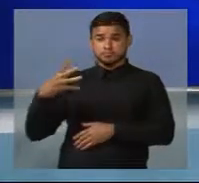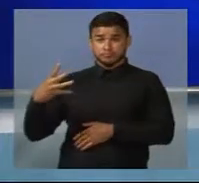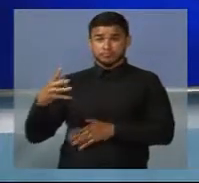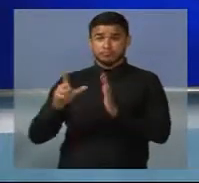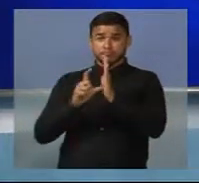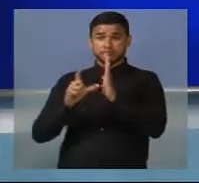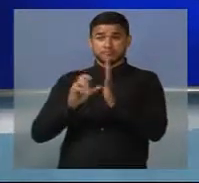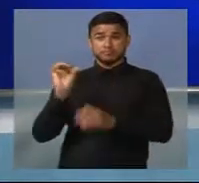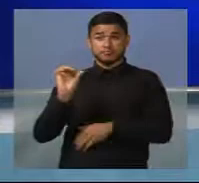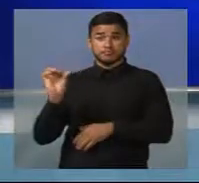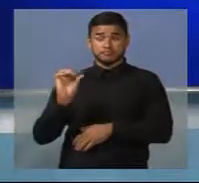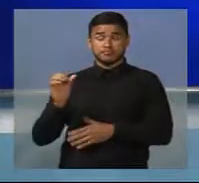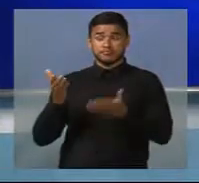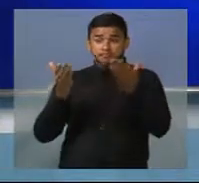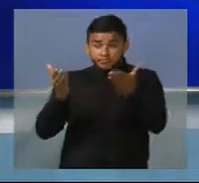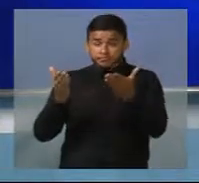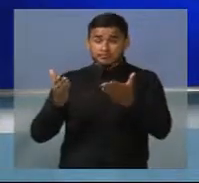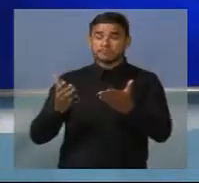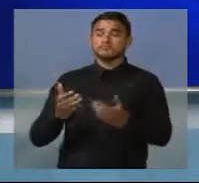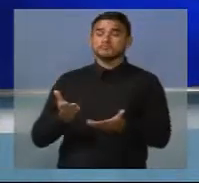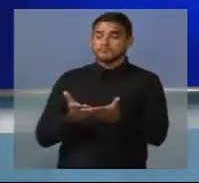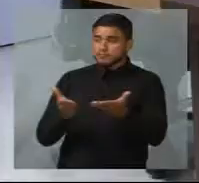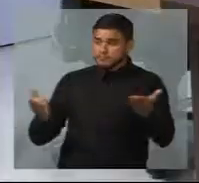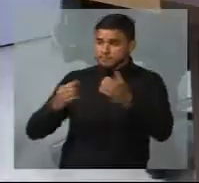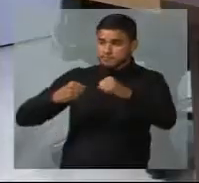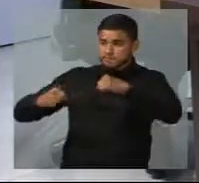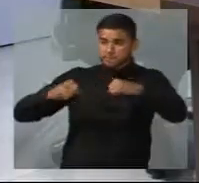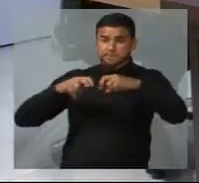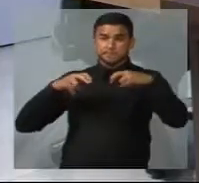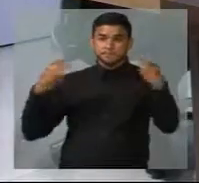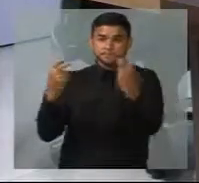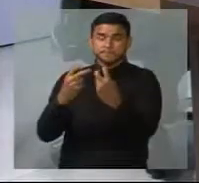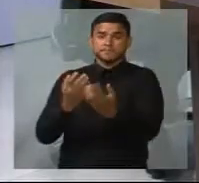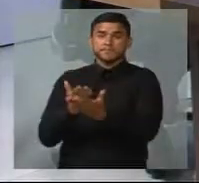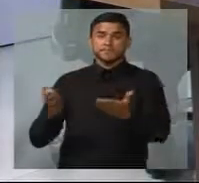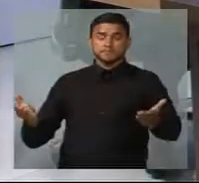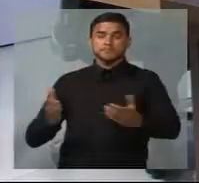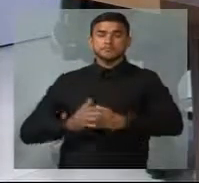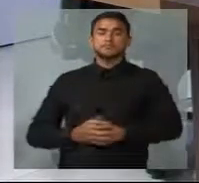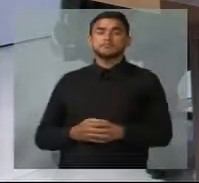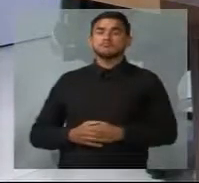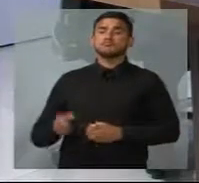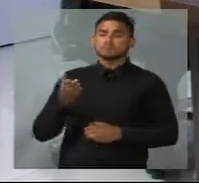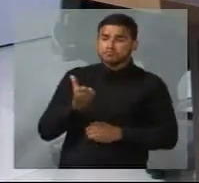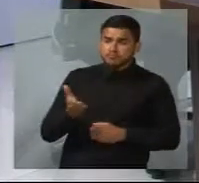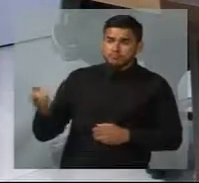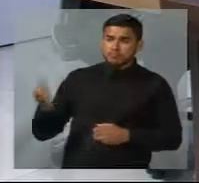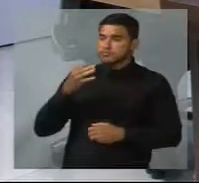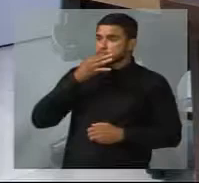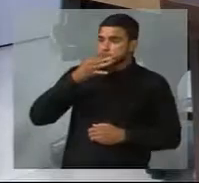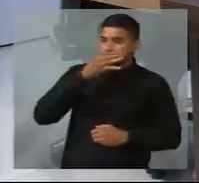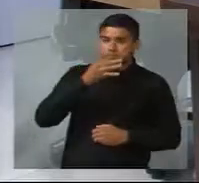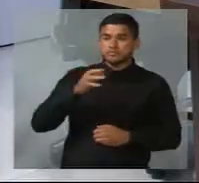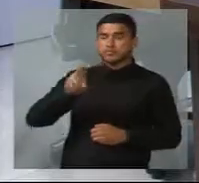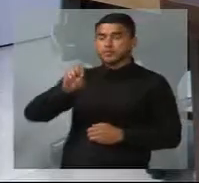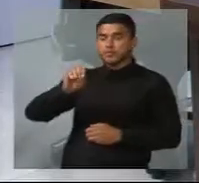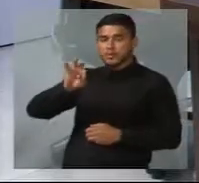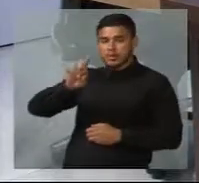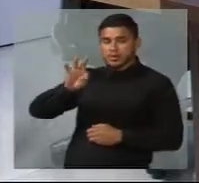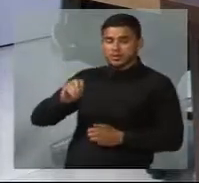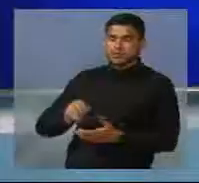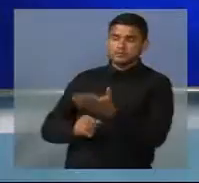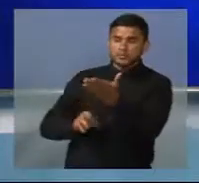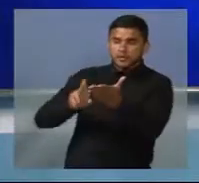digital. Estamos hoje com as participações dos nossos debatedores, dos nossos colaboradores, Roberto Martins Rodrigues,